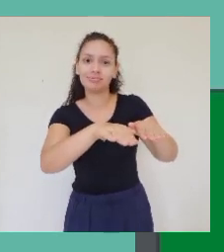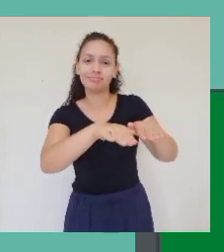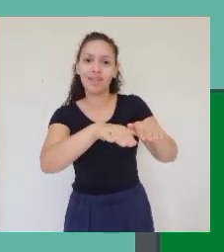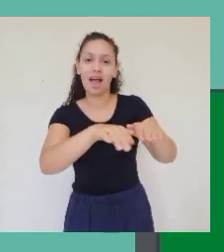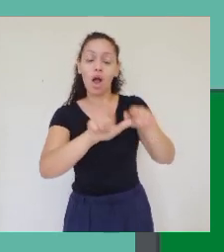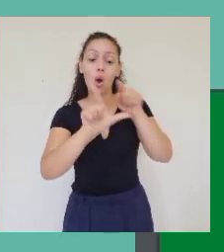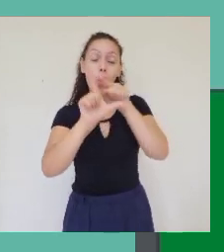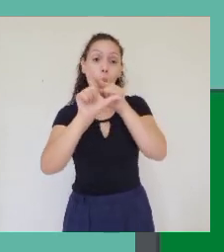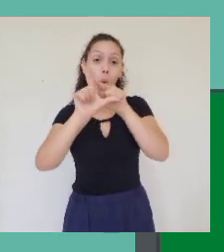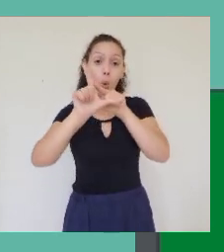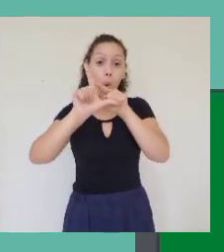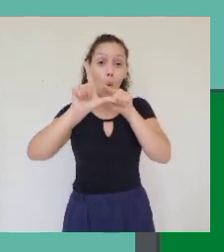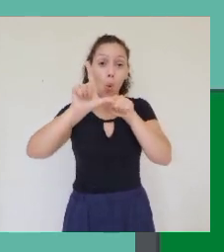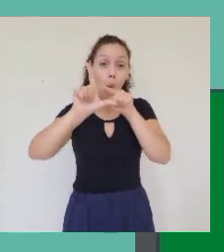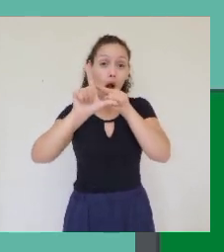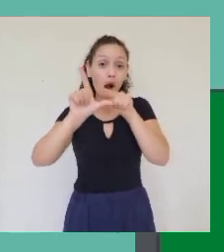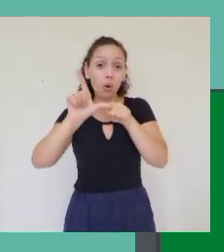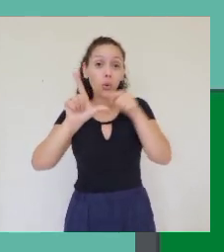de 90 graus.